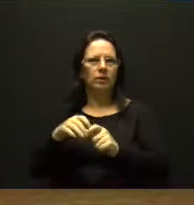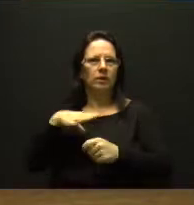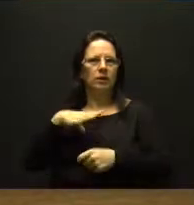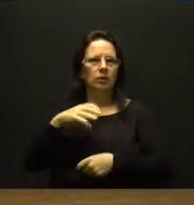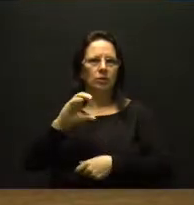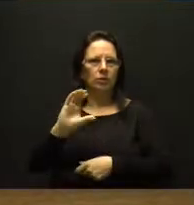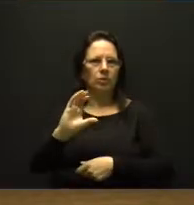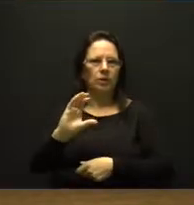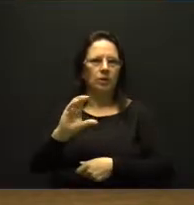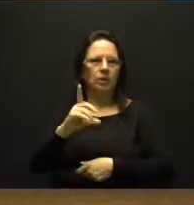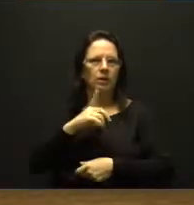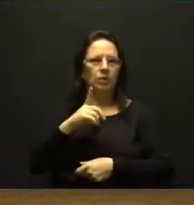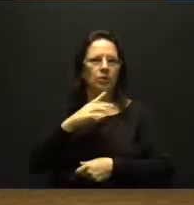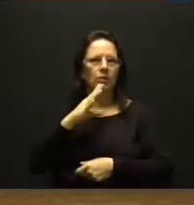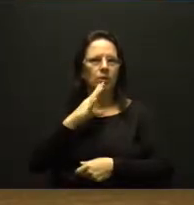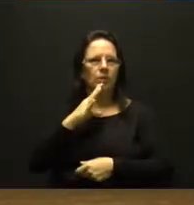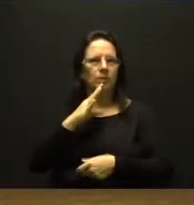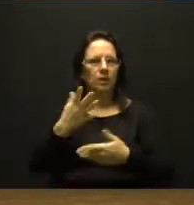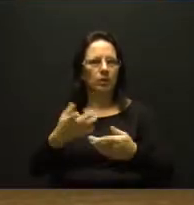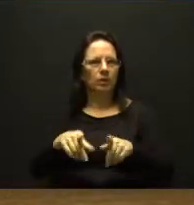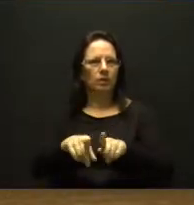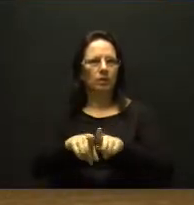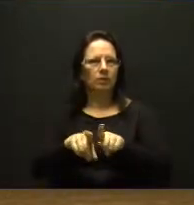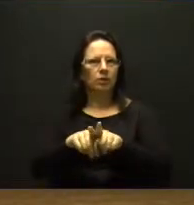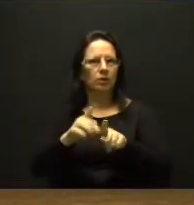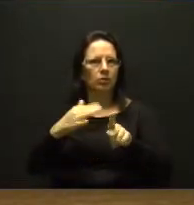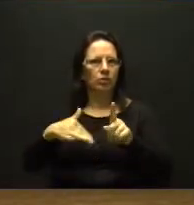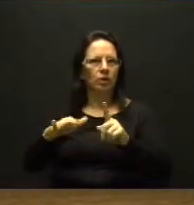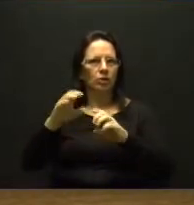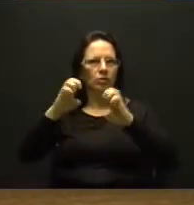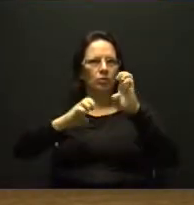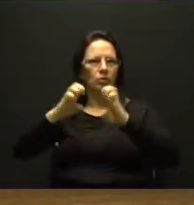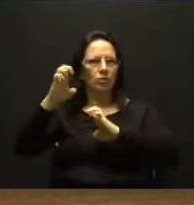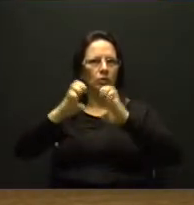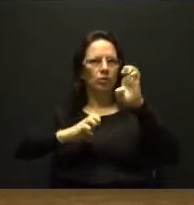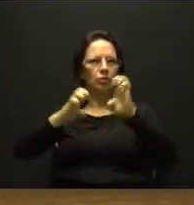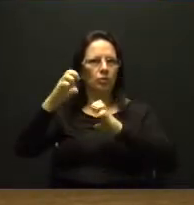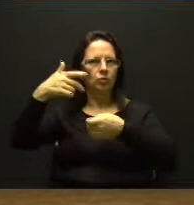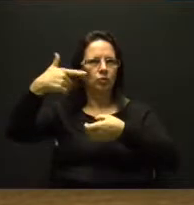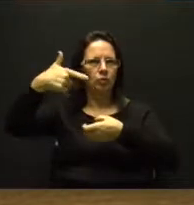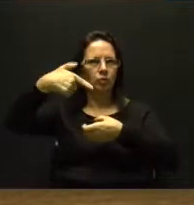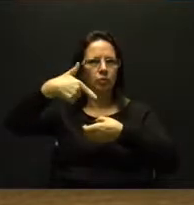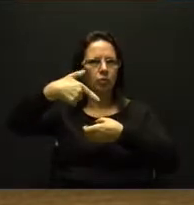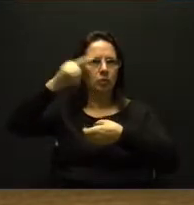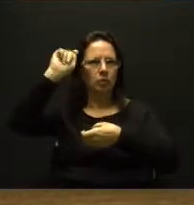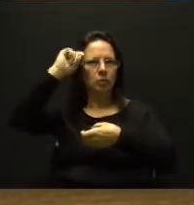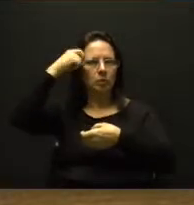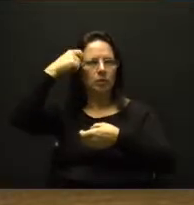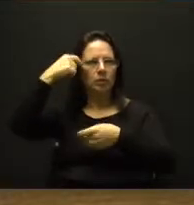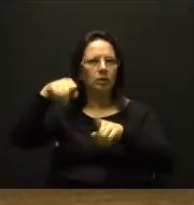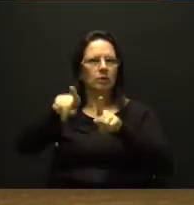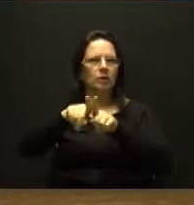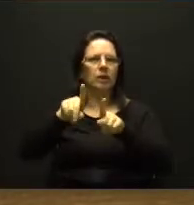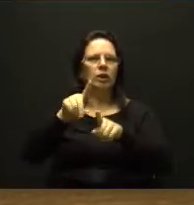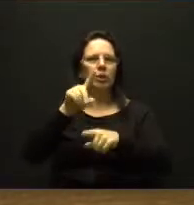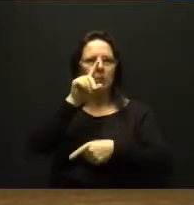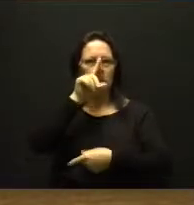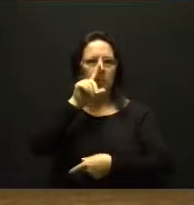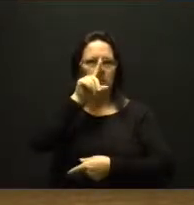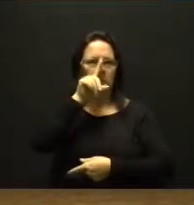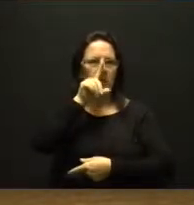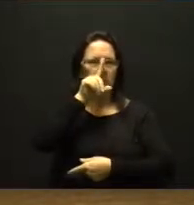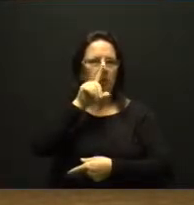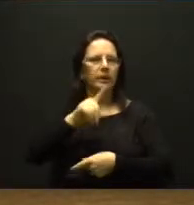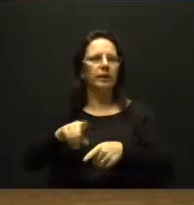tendo em vista que temos aqui um dos maiores pólos petroquímicos da américa latina o risco iminente